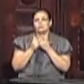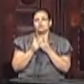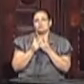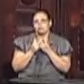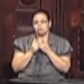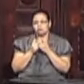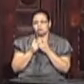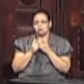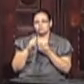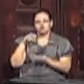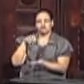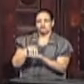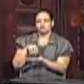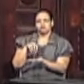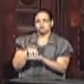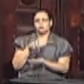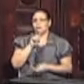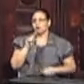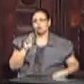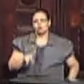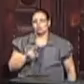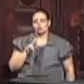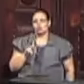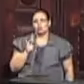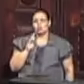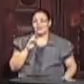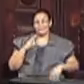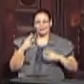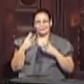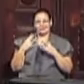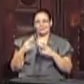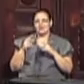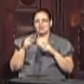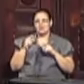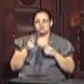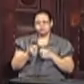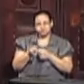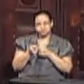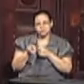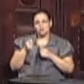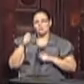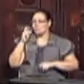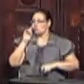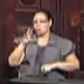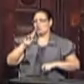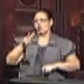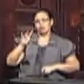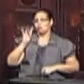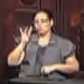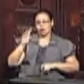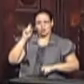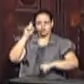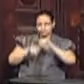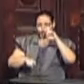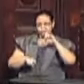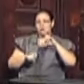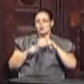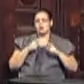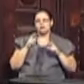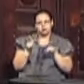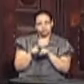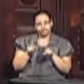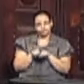Assédio não é só o sexual. O assédio moral é tão deletério